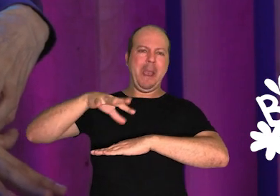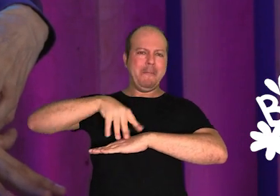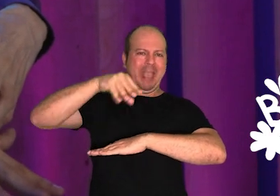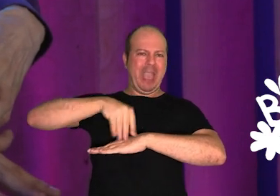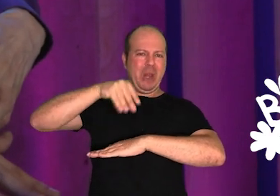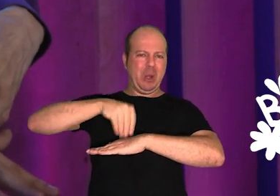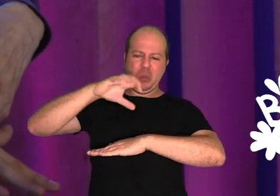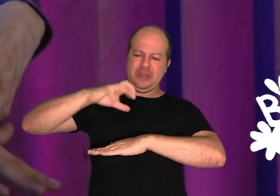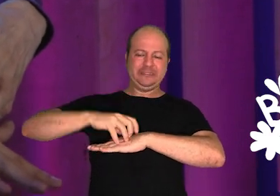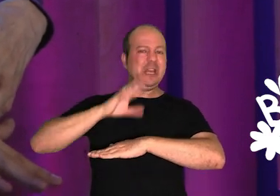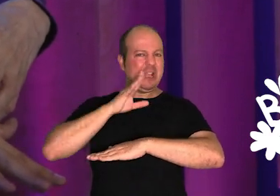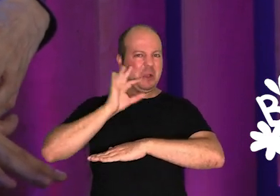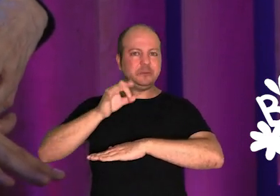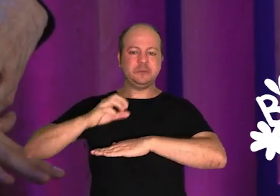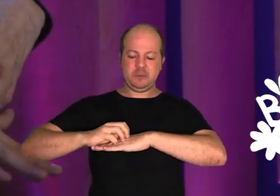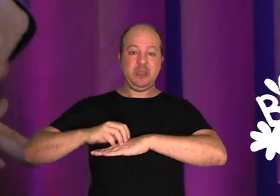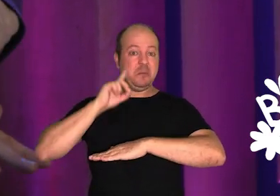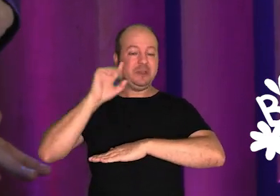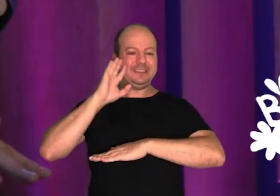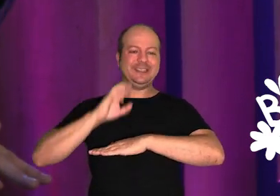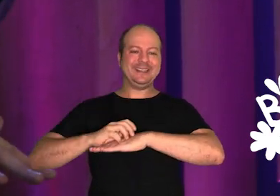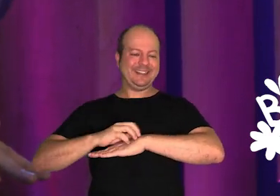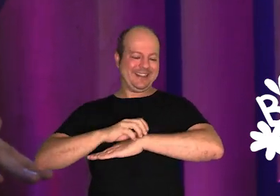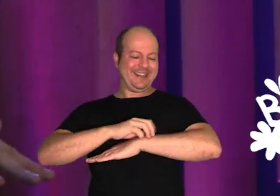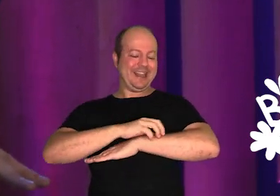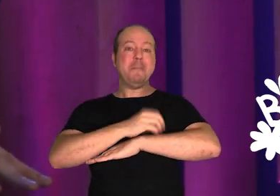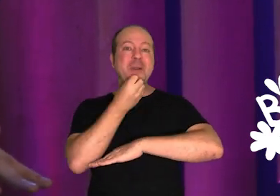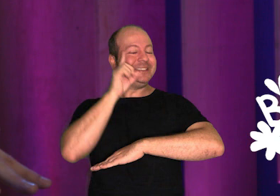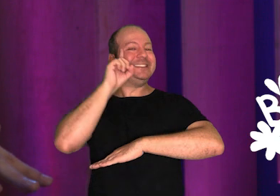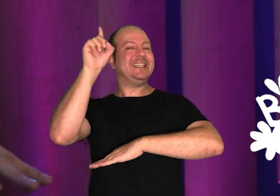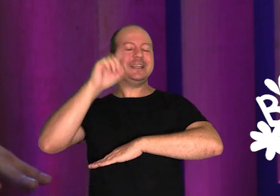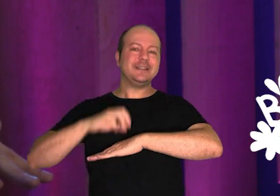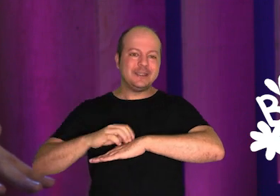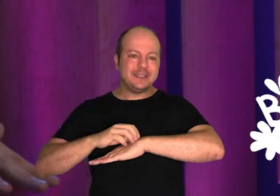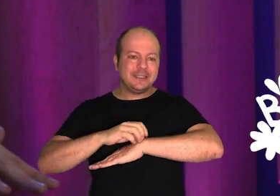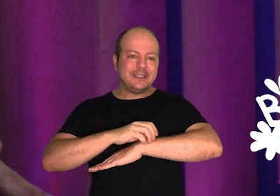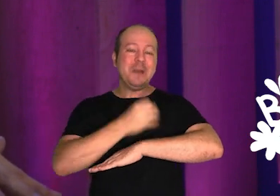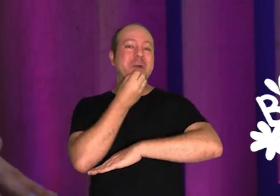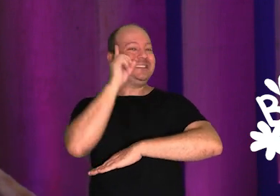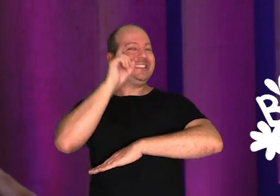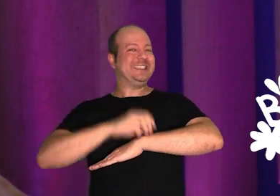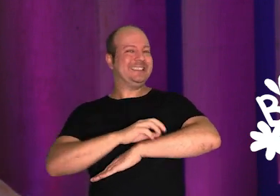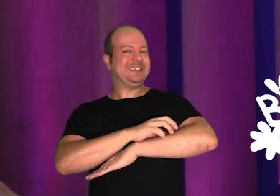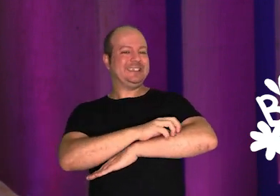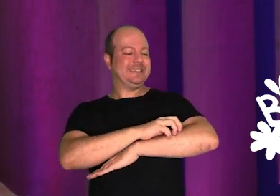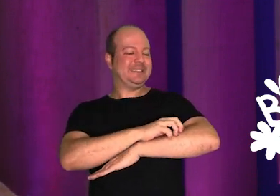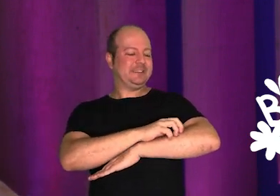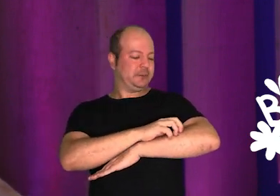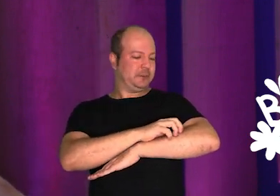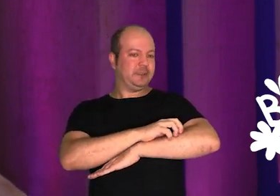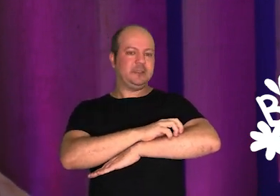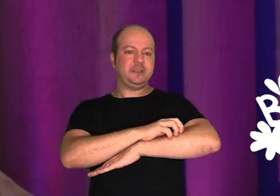linda. É muito legal, cara. Imagina a aranha acordando. Bom dia, bom dia. Bom dia, aranha. Bom dia.